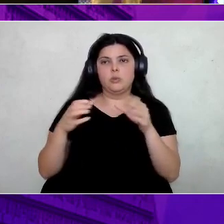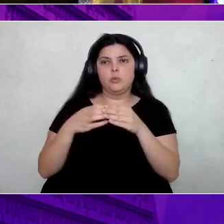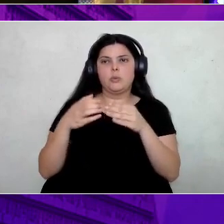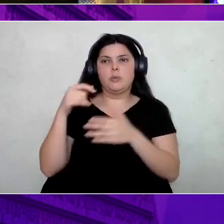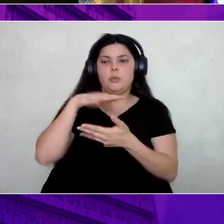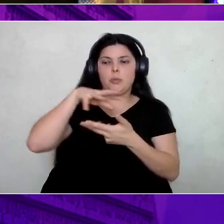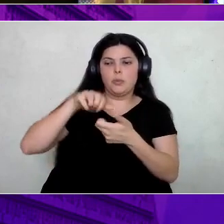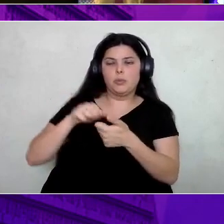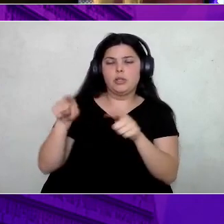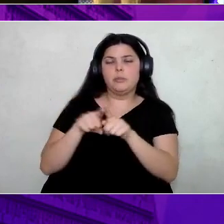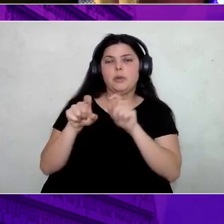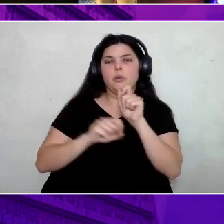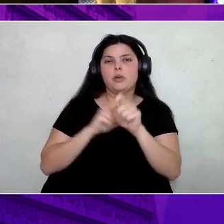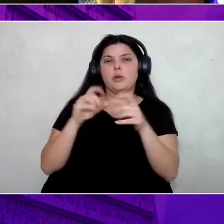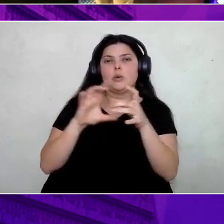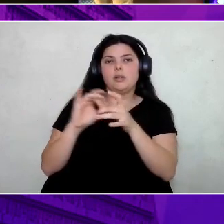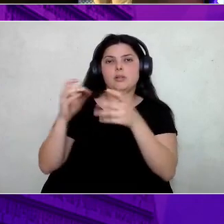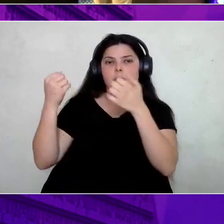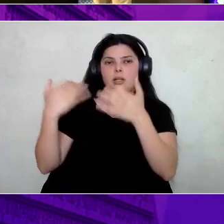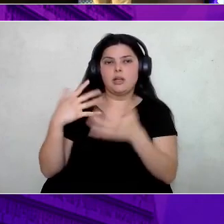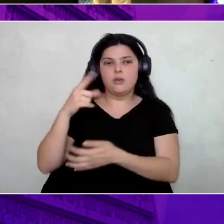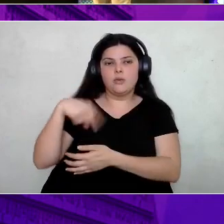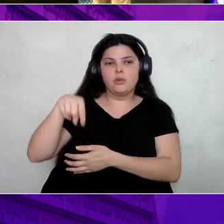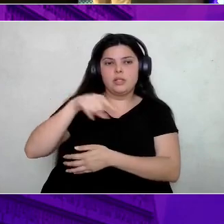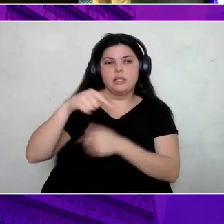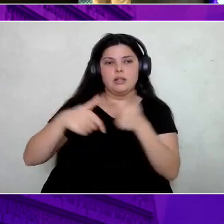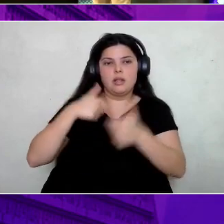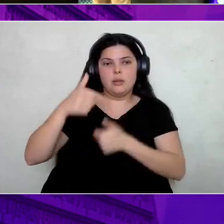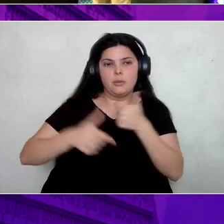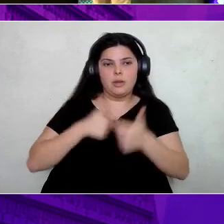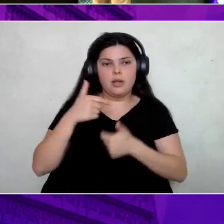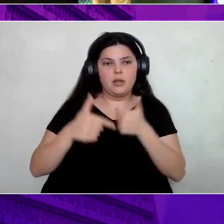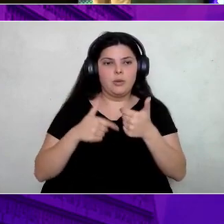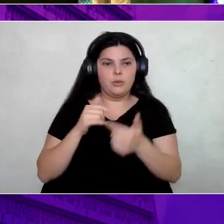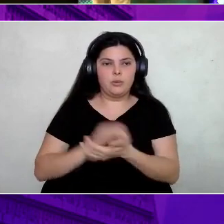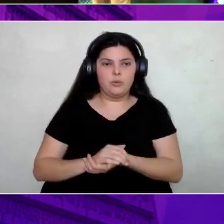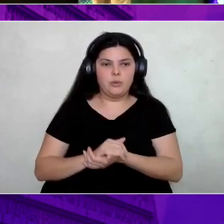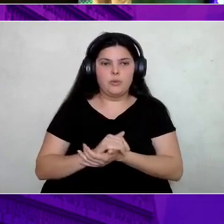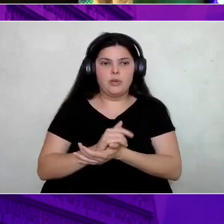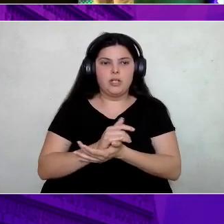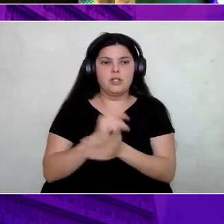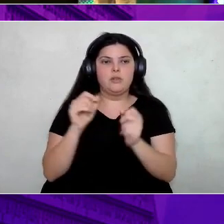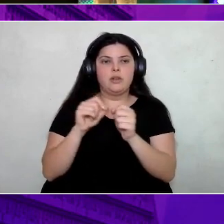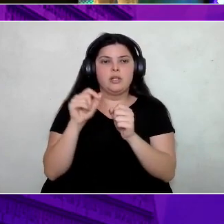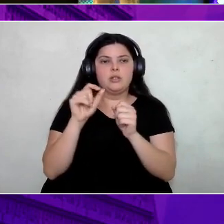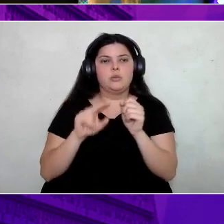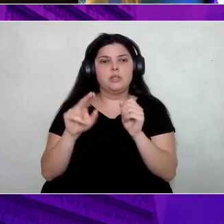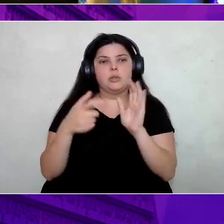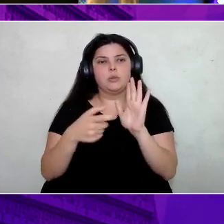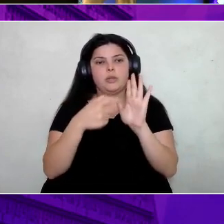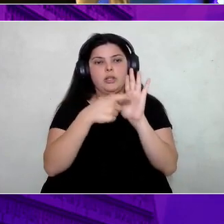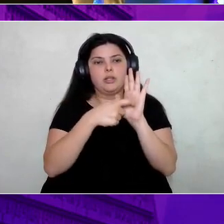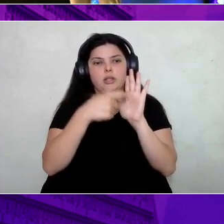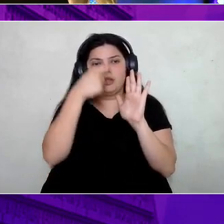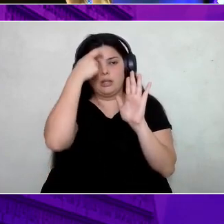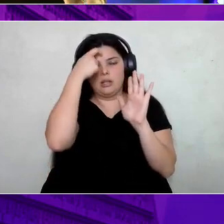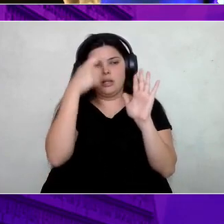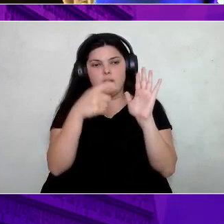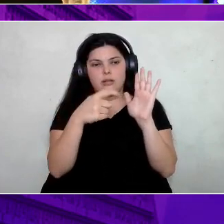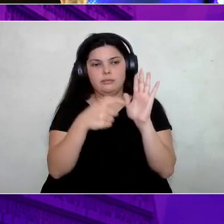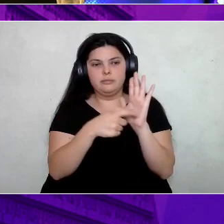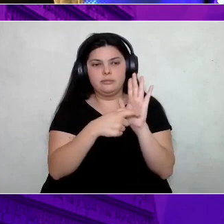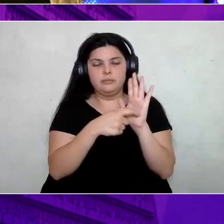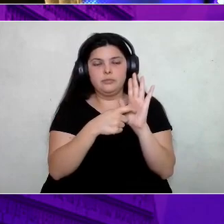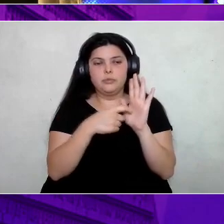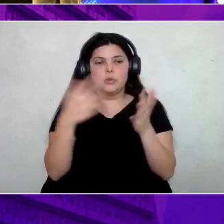para contextualizar para vocês esse trabalho que a gente tem feito com inteligência artificial e o case que eu vou contar para vocês